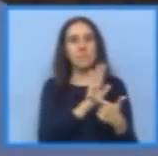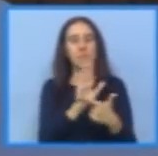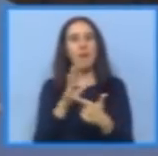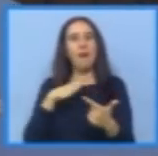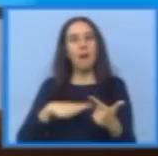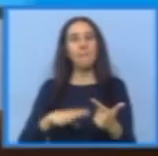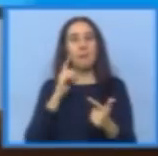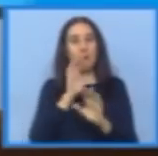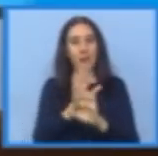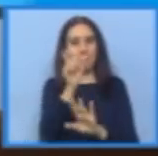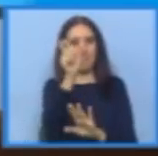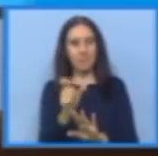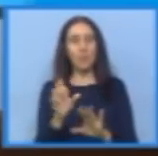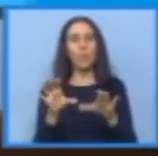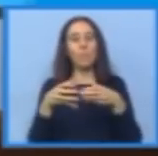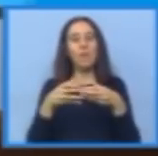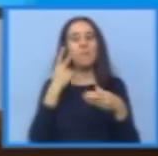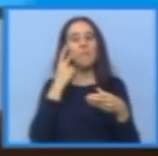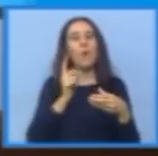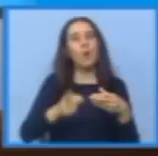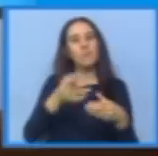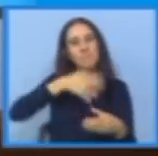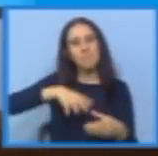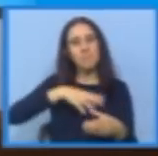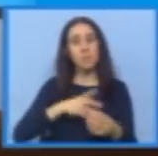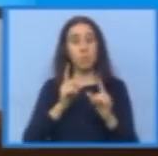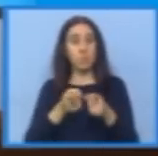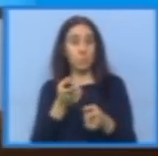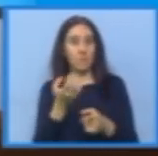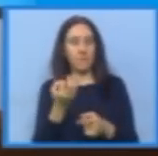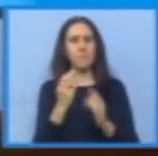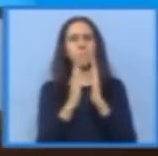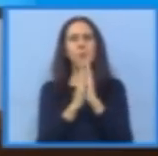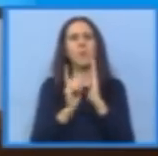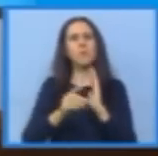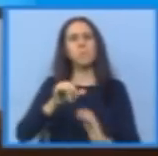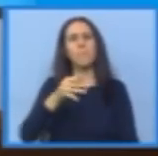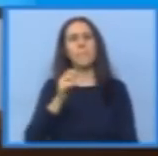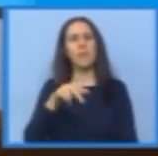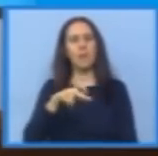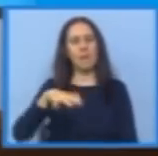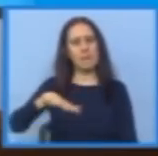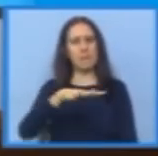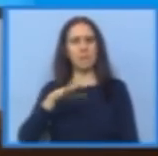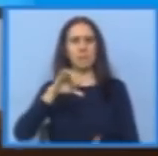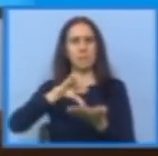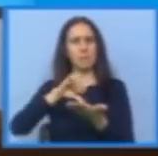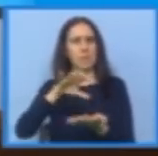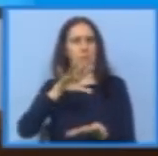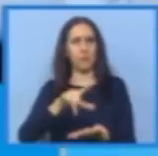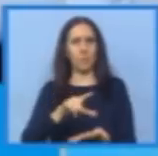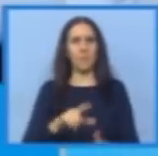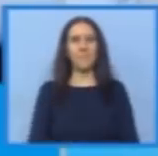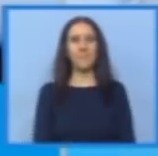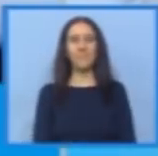quem cá está nos apresente a comunidade onde eles vivem. E começamos por aí. Que paróquia é esta da Pena, aqui no centro de Lisboa? Obrigado